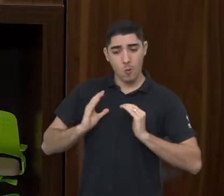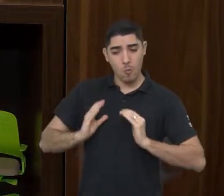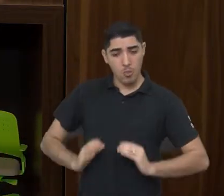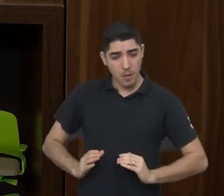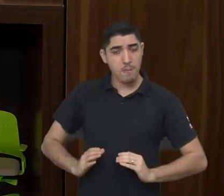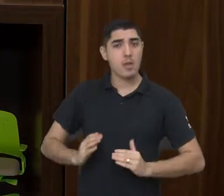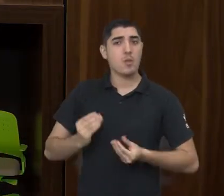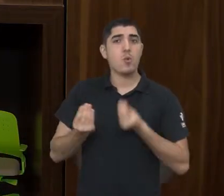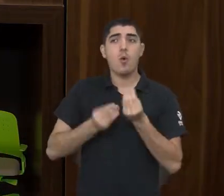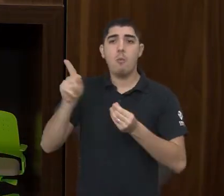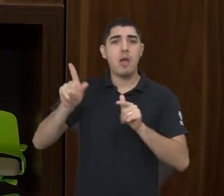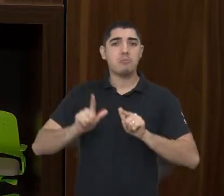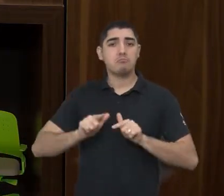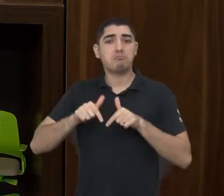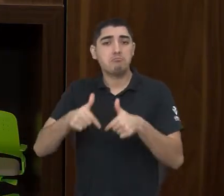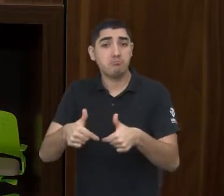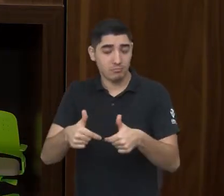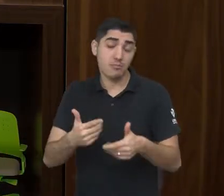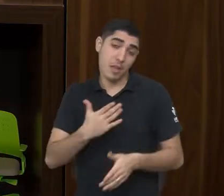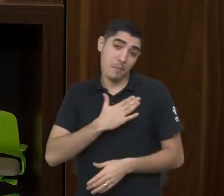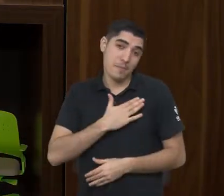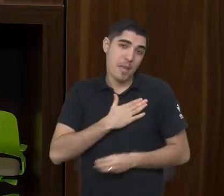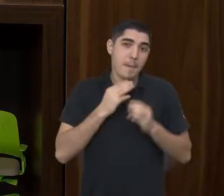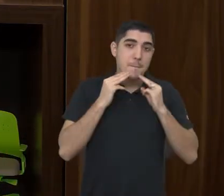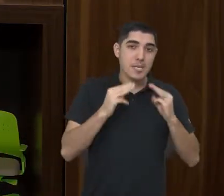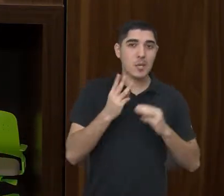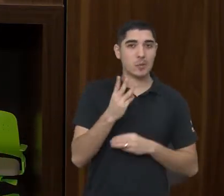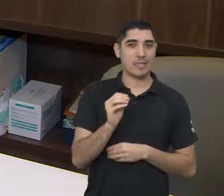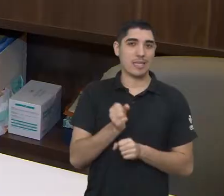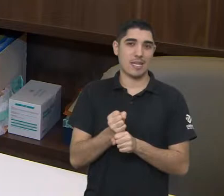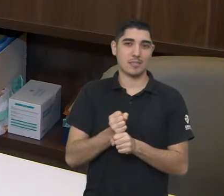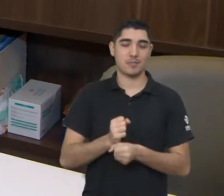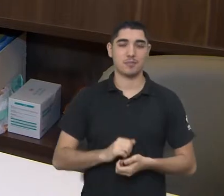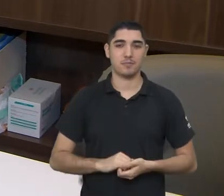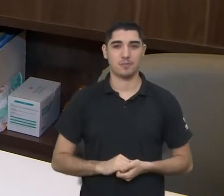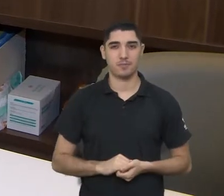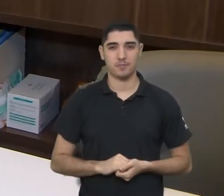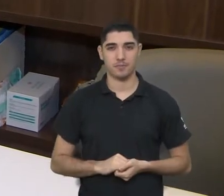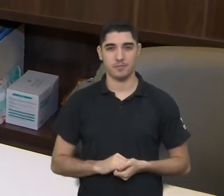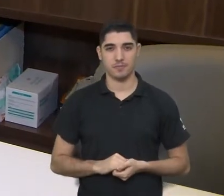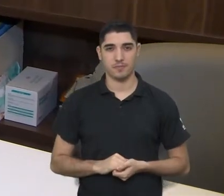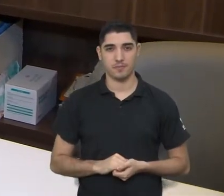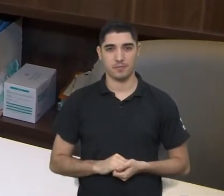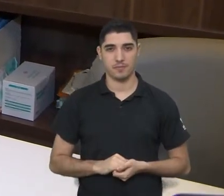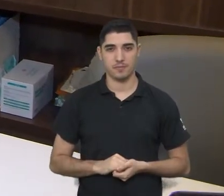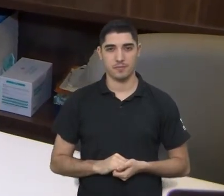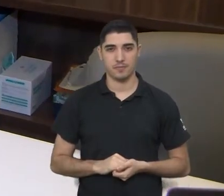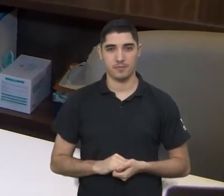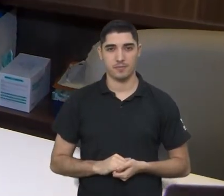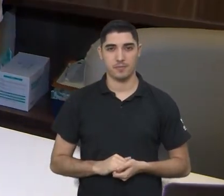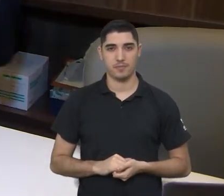essas atitudes. Então, esse é um pouquinho da minha missão há 30 anos.